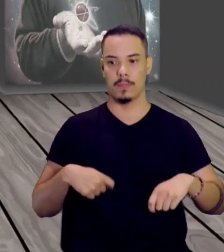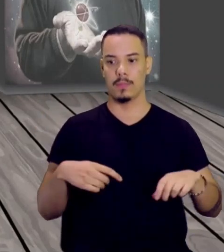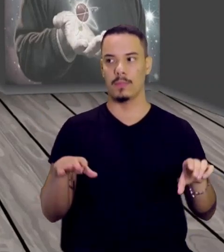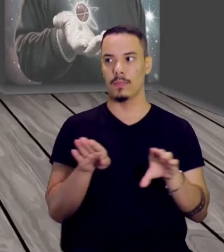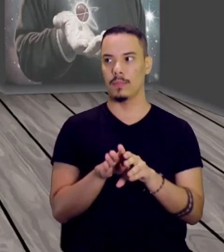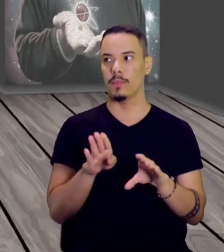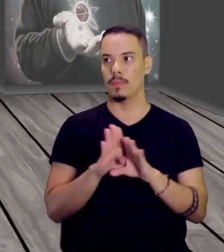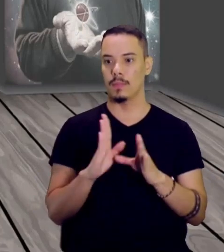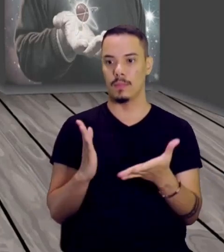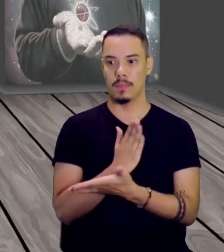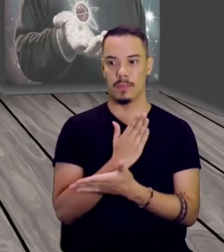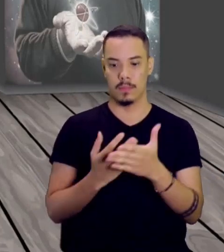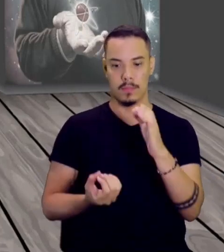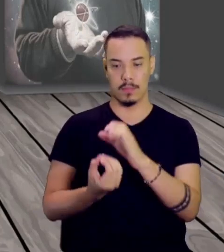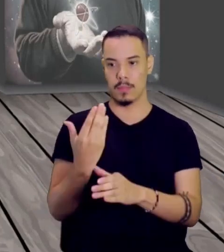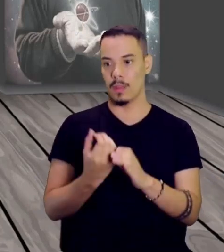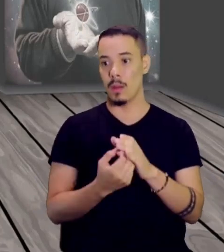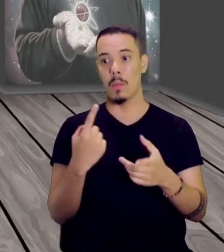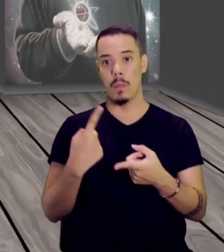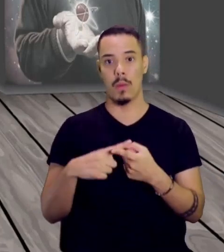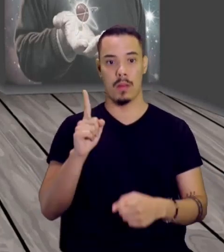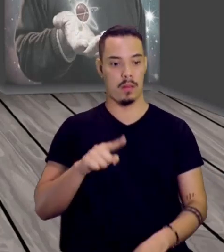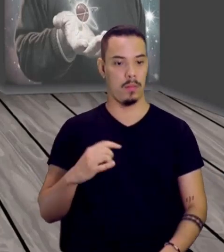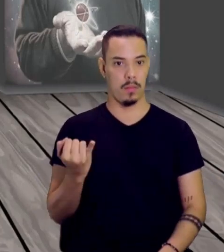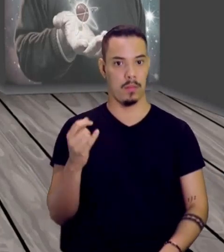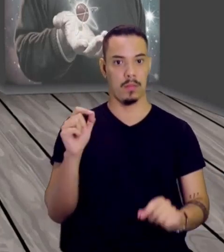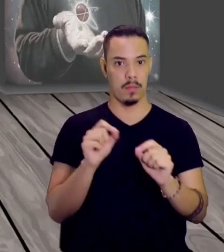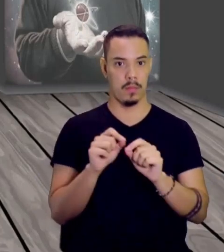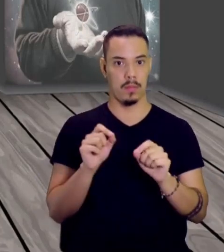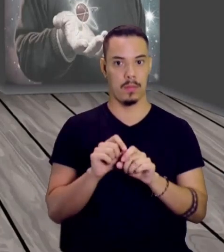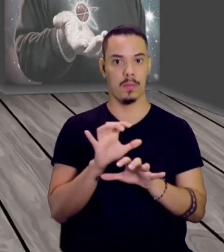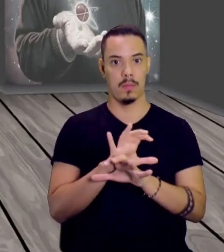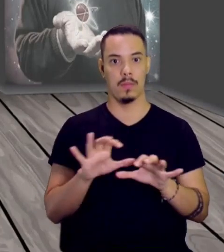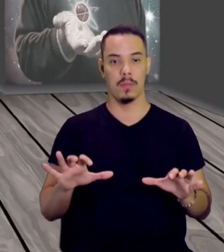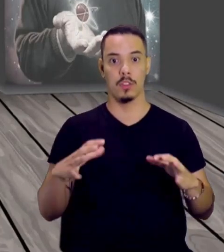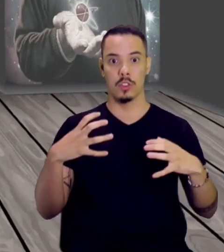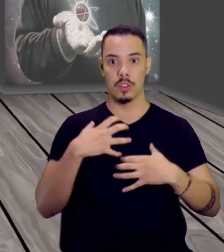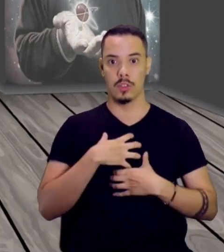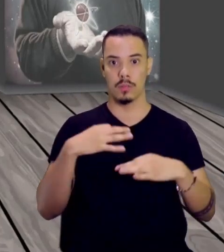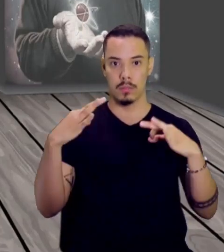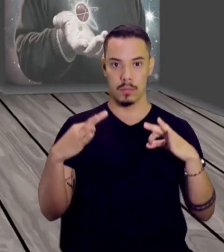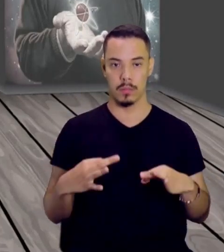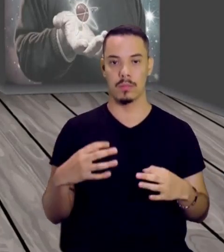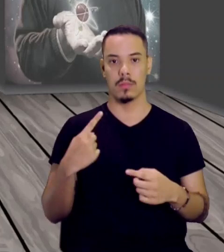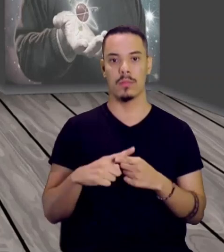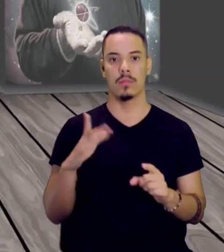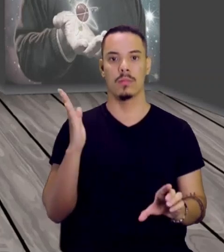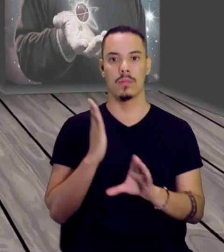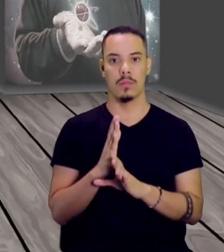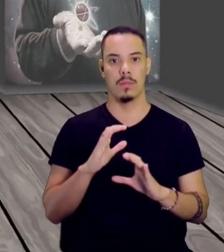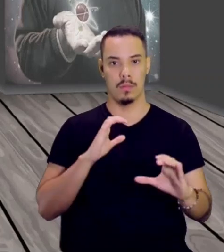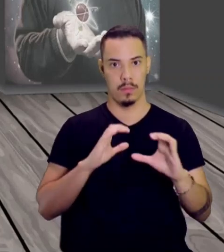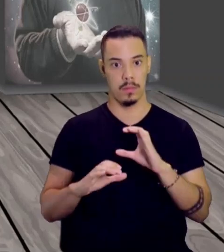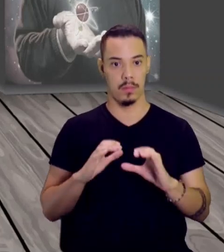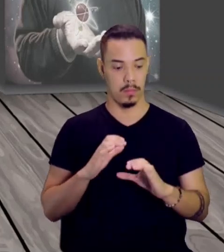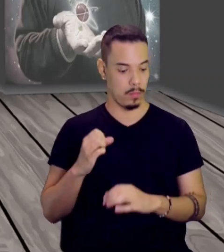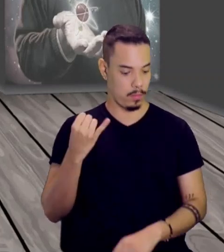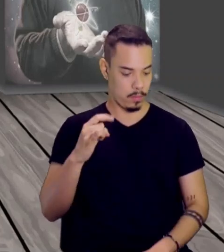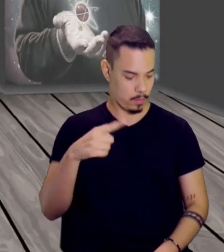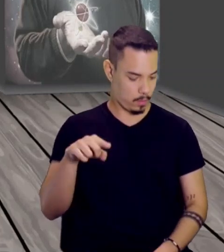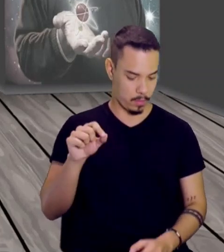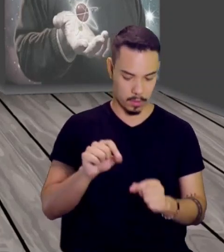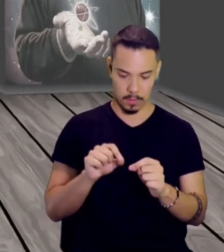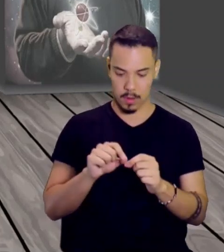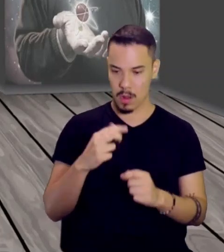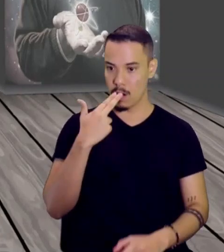grandezas derivadas, certo? Que é importante fazer as medidas e de maneira correta. Até por causa da comunicação, né? Isso. Então, se você está falando